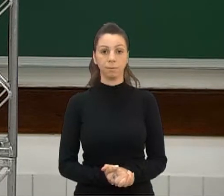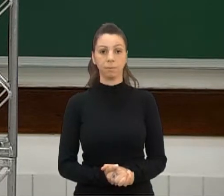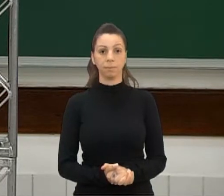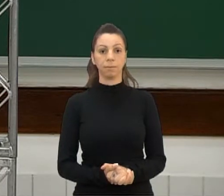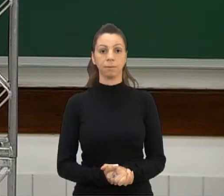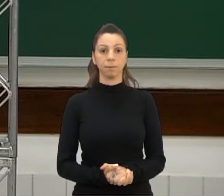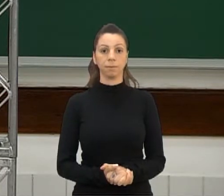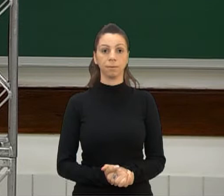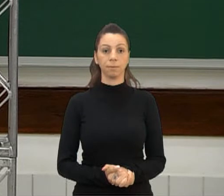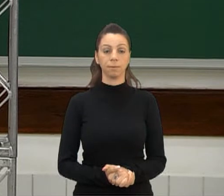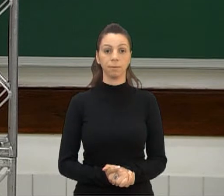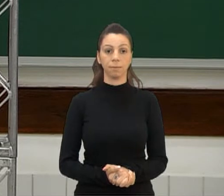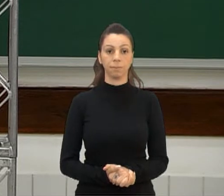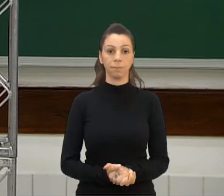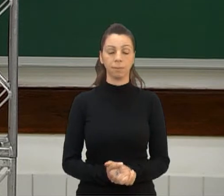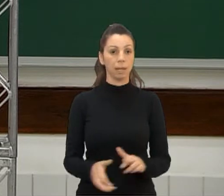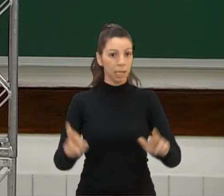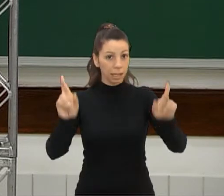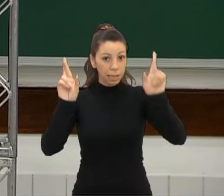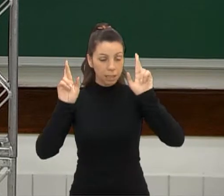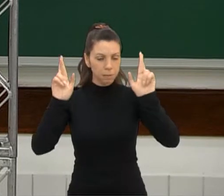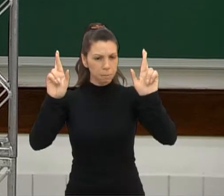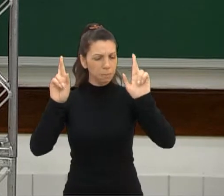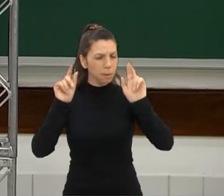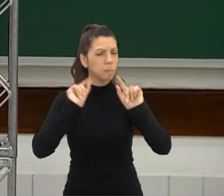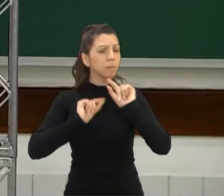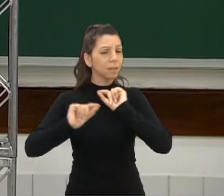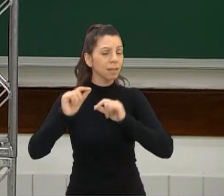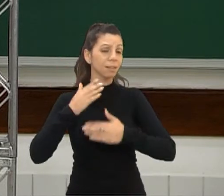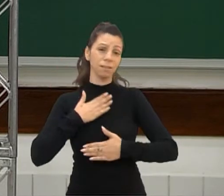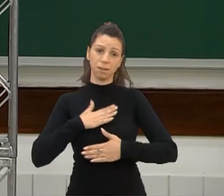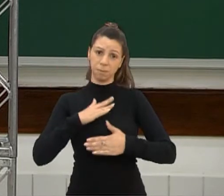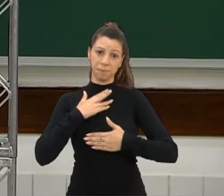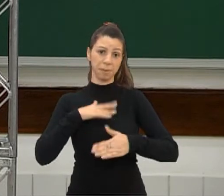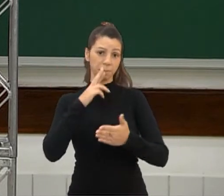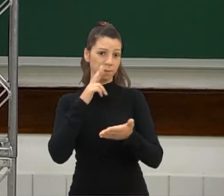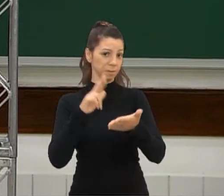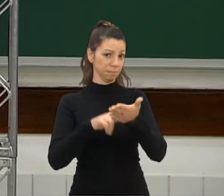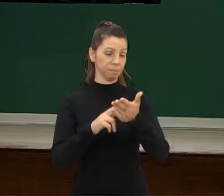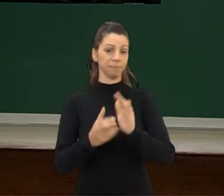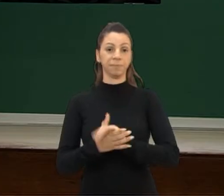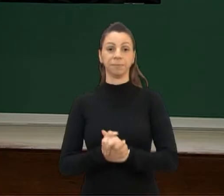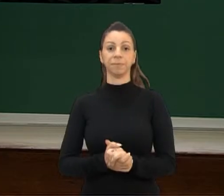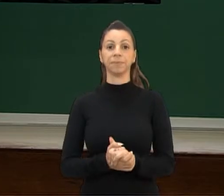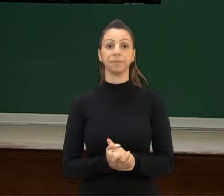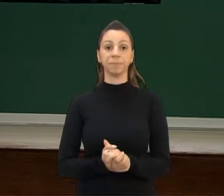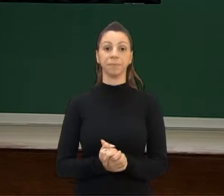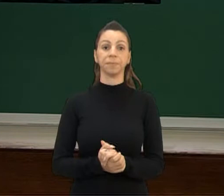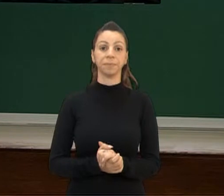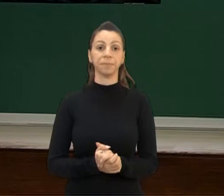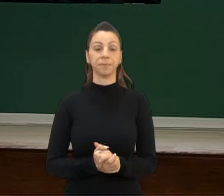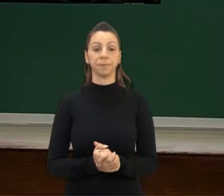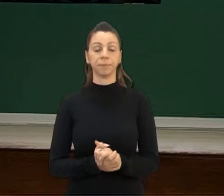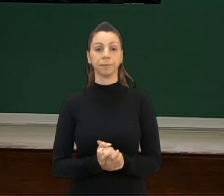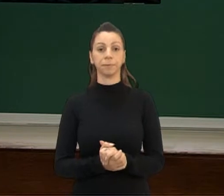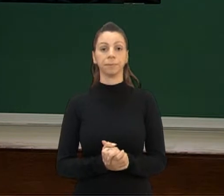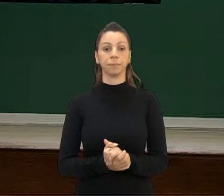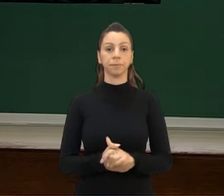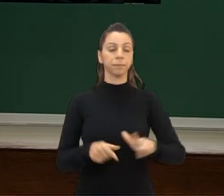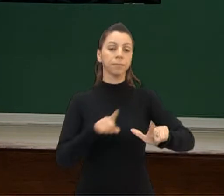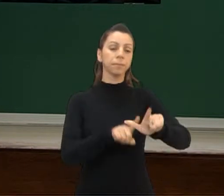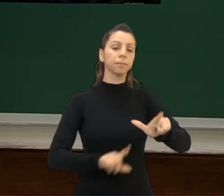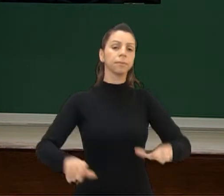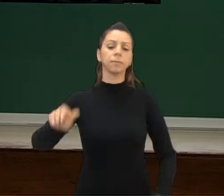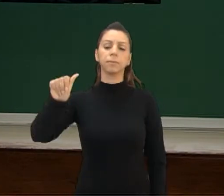Entonces, como fue? Espero que tenha sido tranquilo. Tá? Vamos saber, entonces. Letra A.